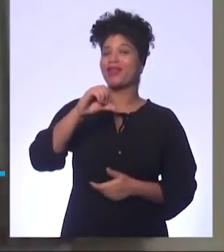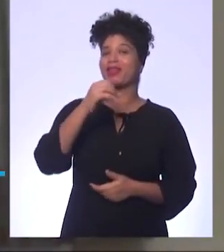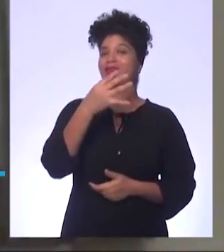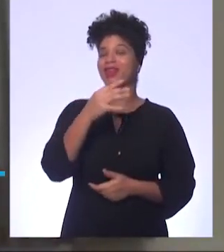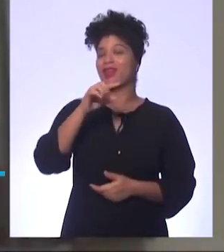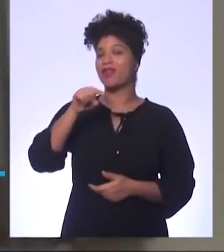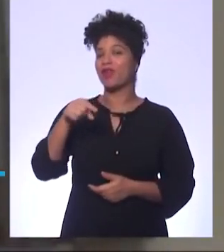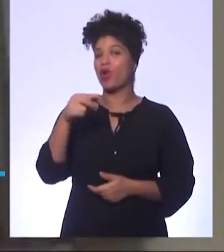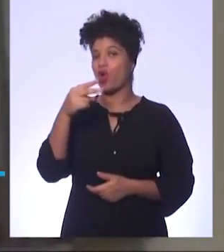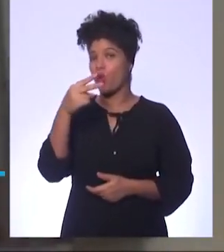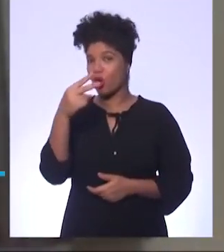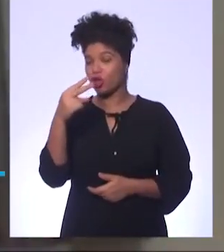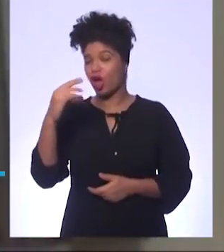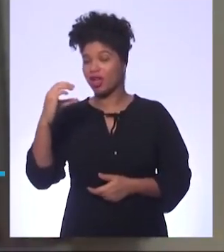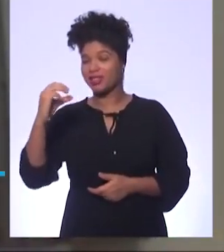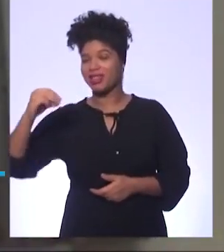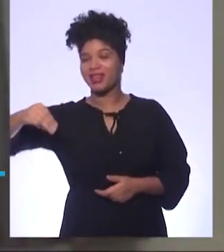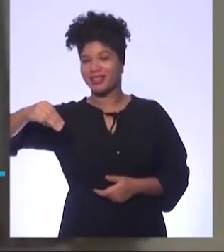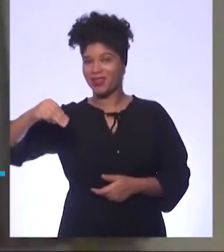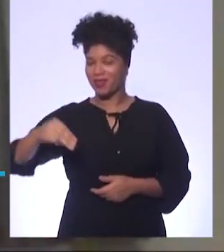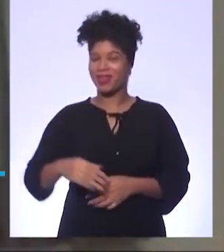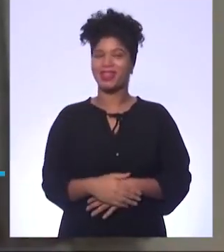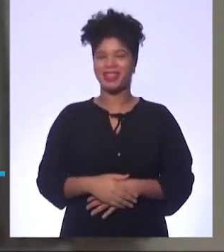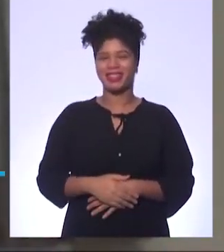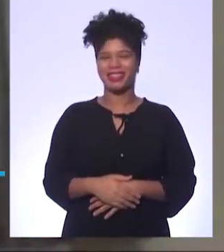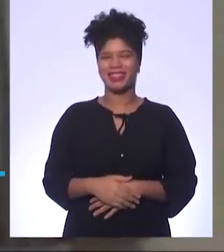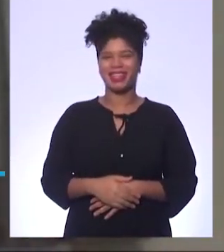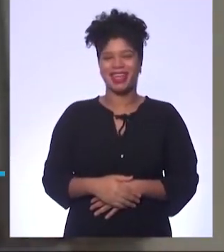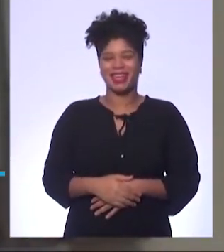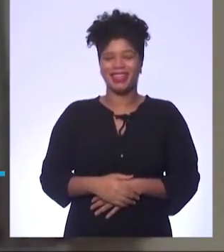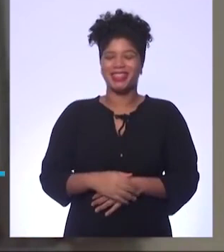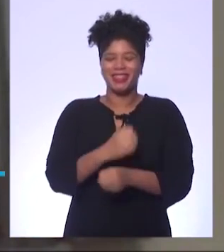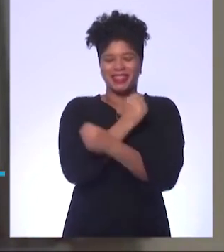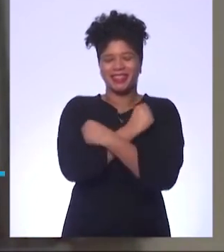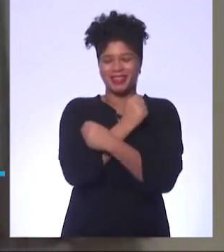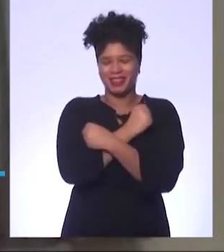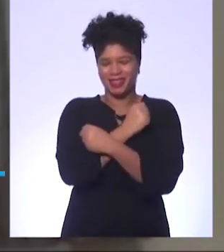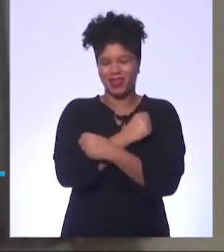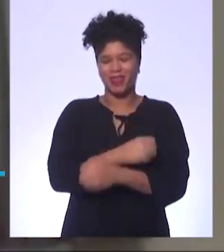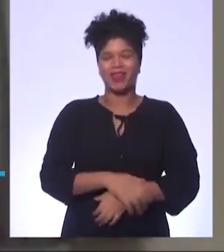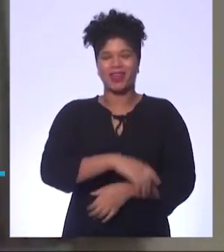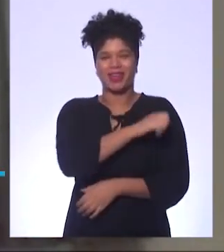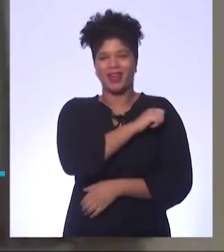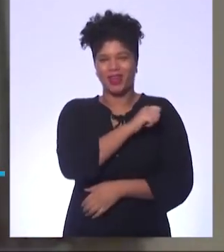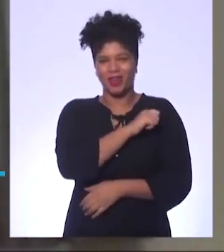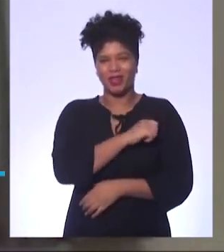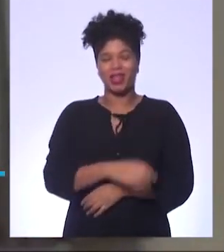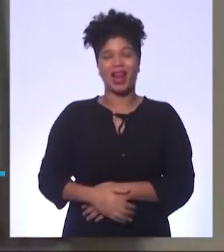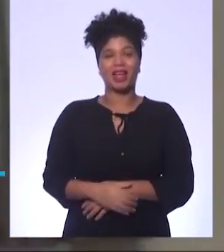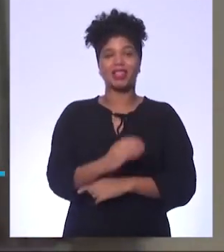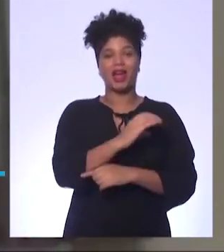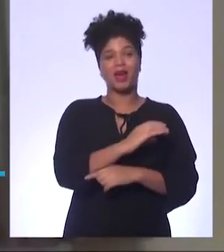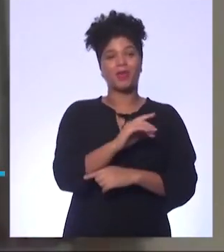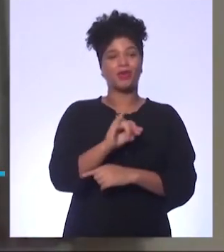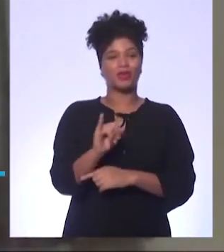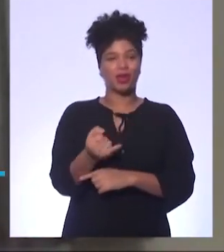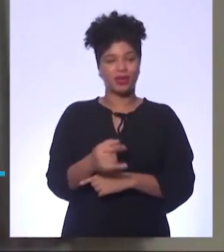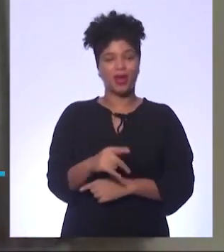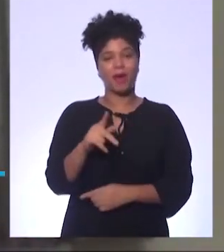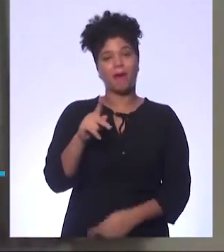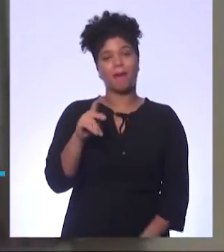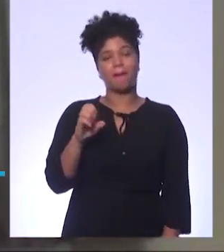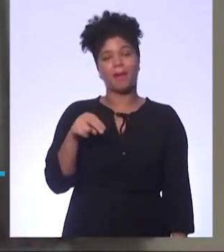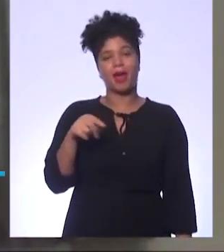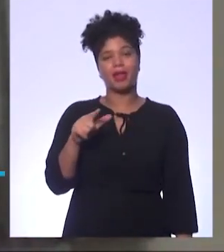94,2 centímetros. Então, um grande abraço aí para os alunos lá de Campos do Jordão, Penápolis,